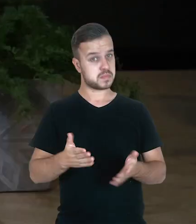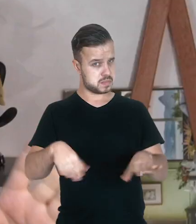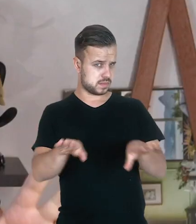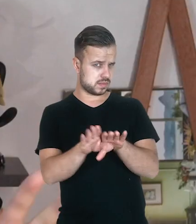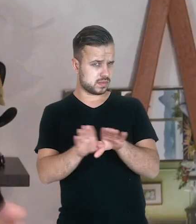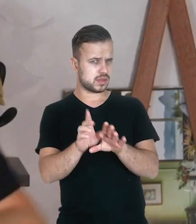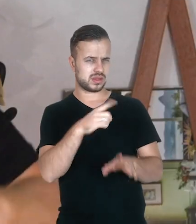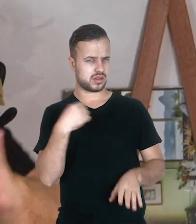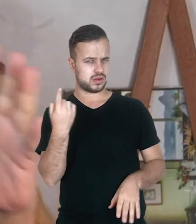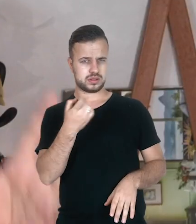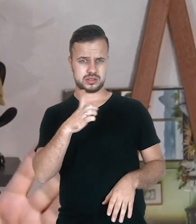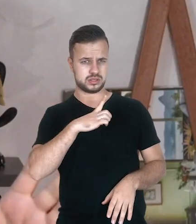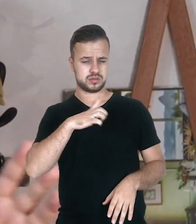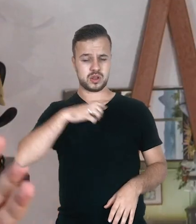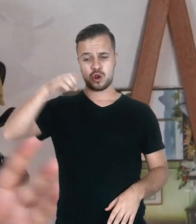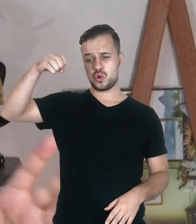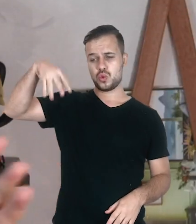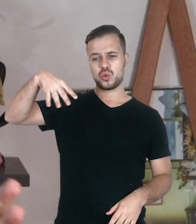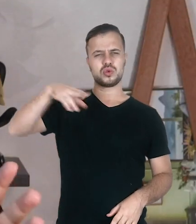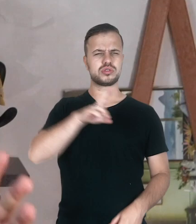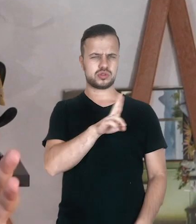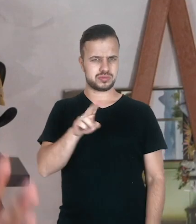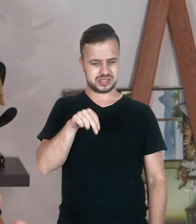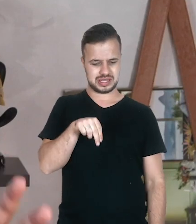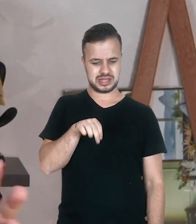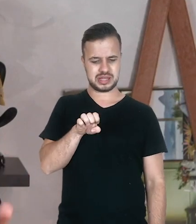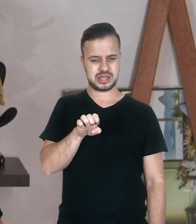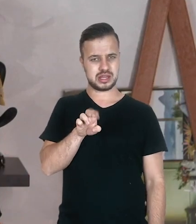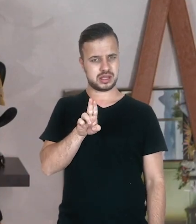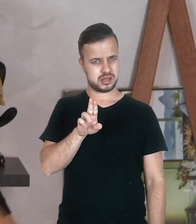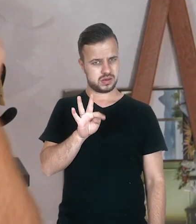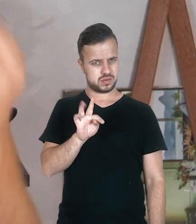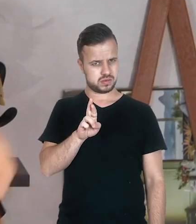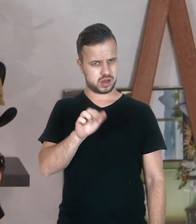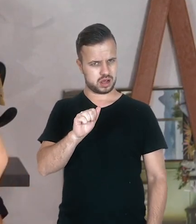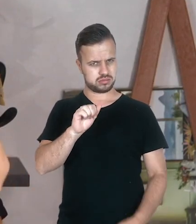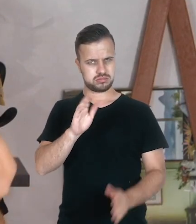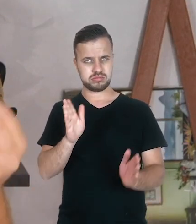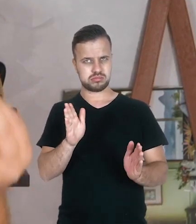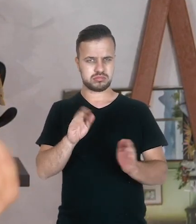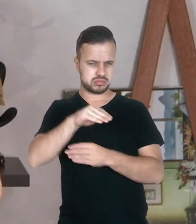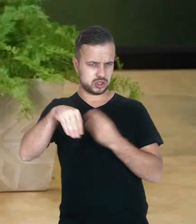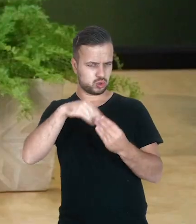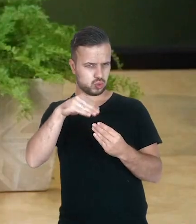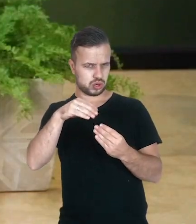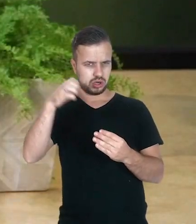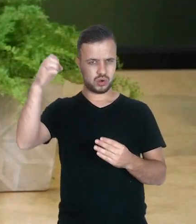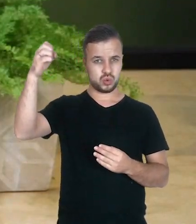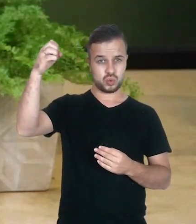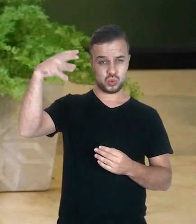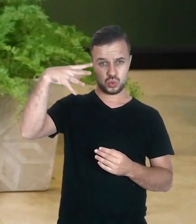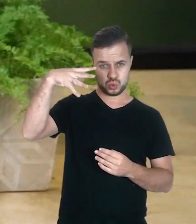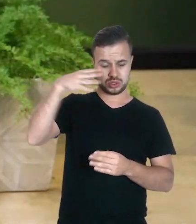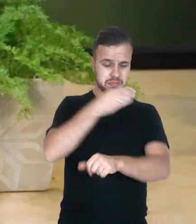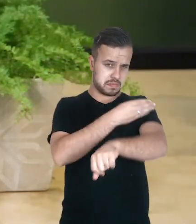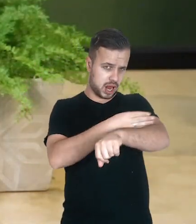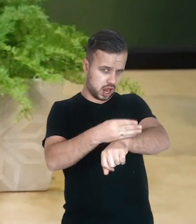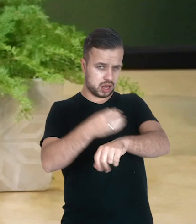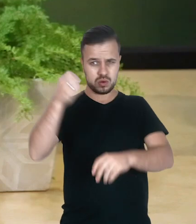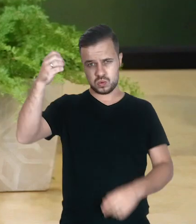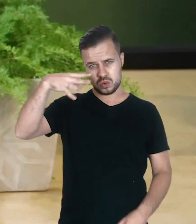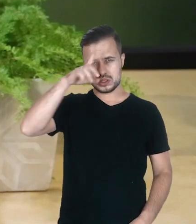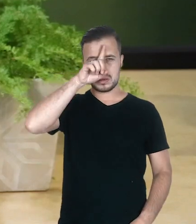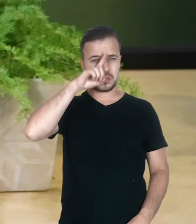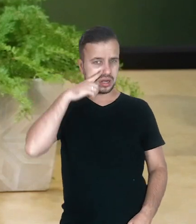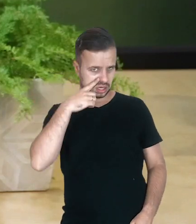E nós temos também a iluminação neutra. A iluminação neutra é como se fosse a mistura da luz amarela com a luz branca. Se você não gosta daquela